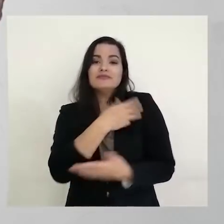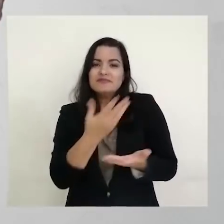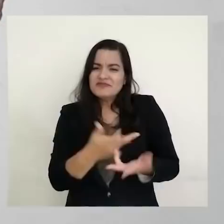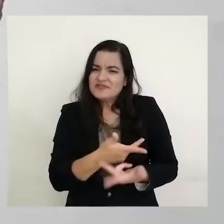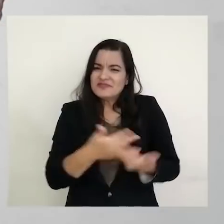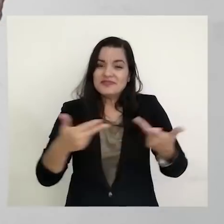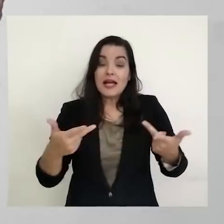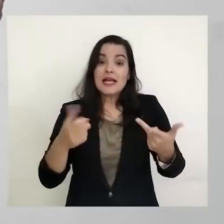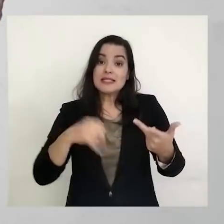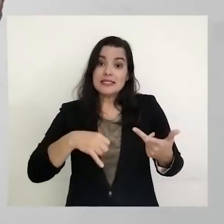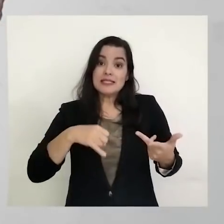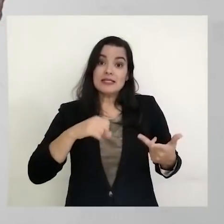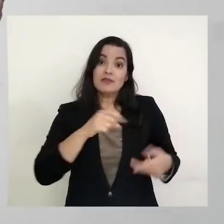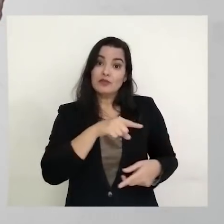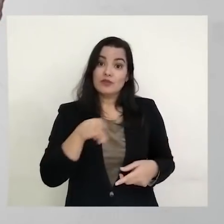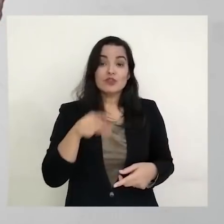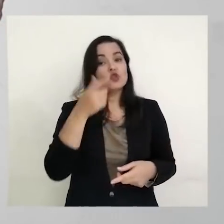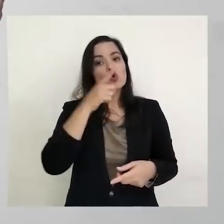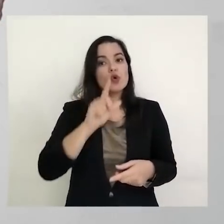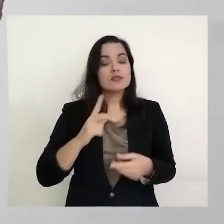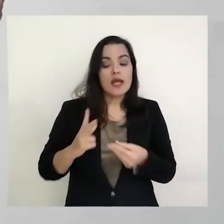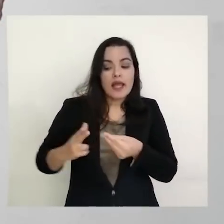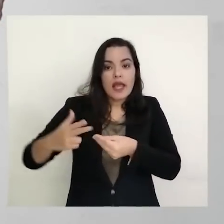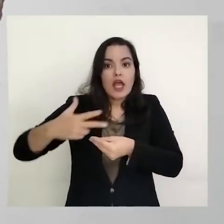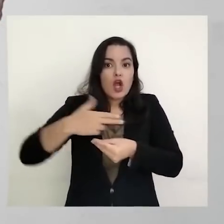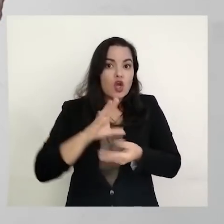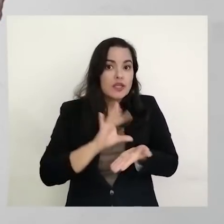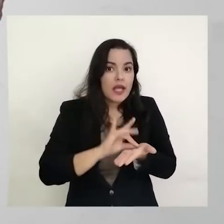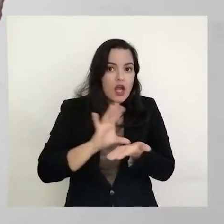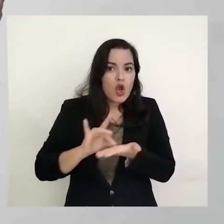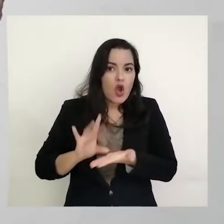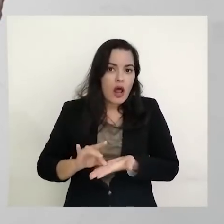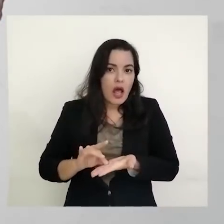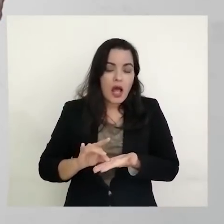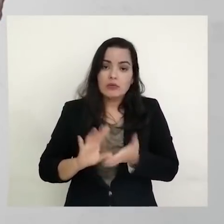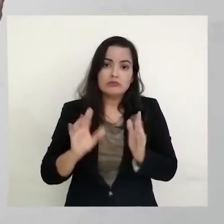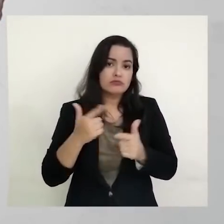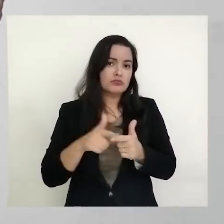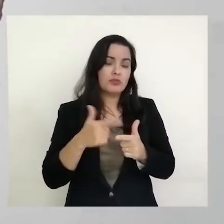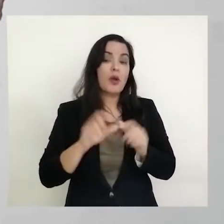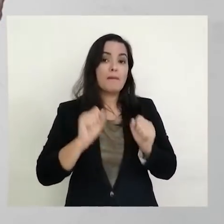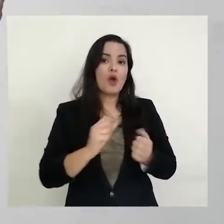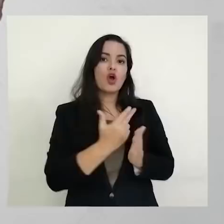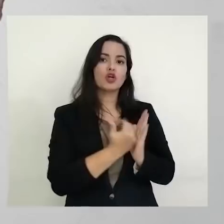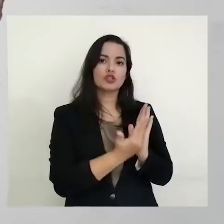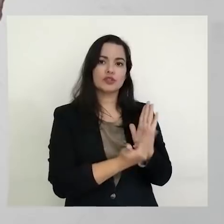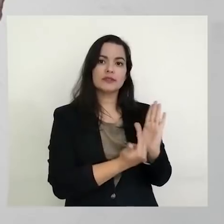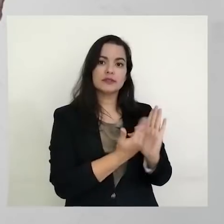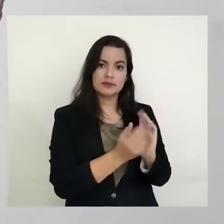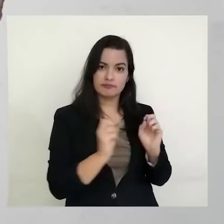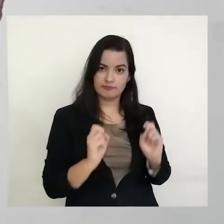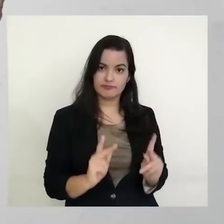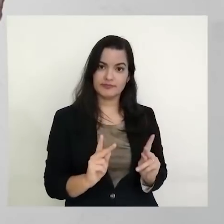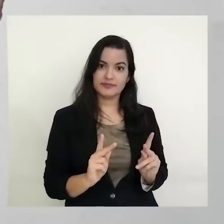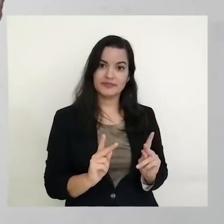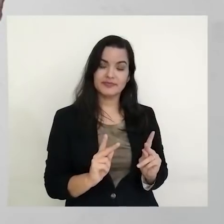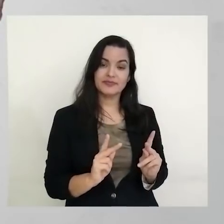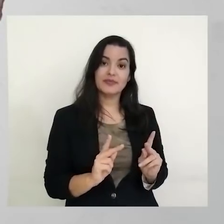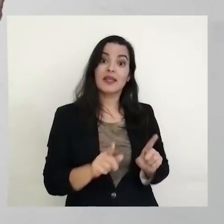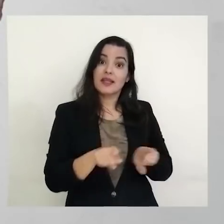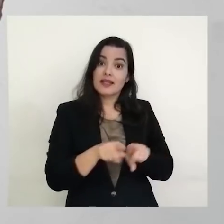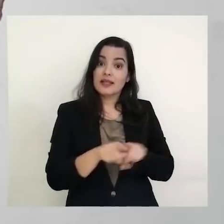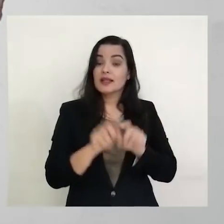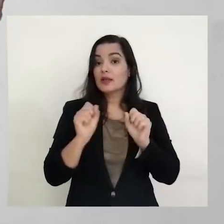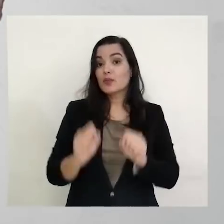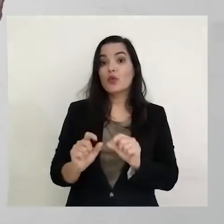e colar imagens que representem essas etnias, você pode fazer o desenho, tá bom? E você